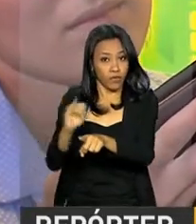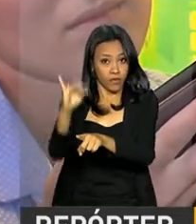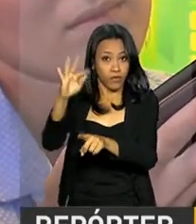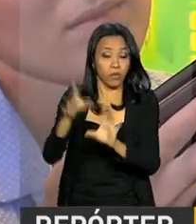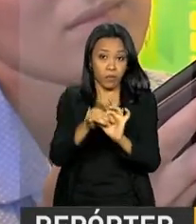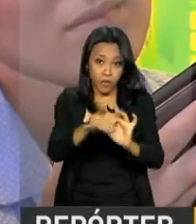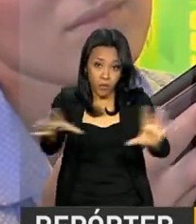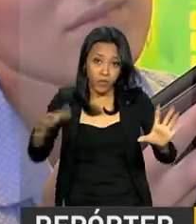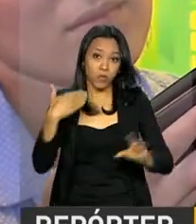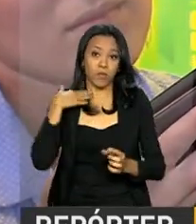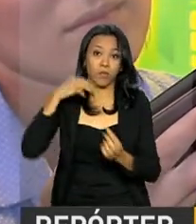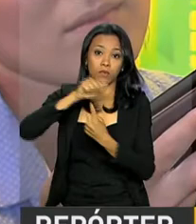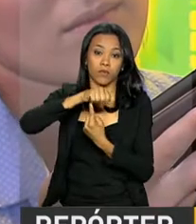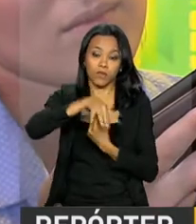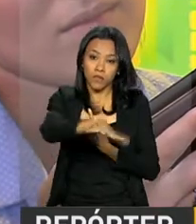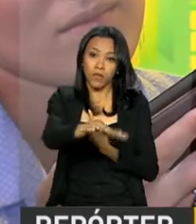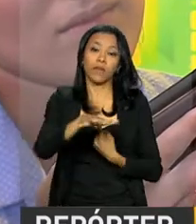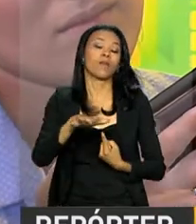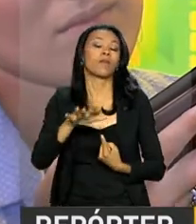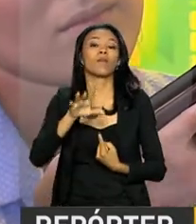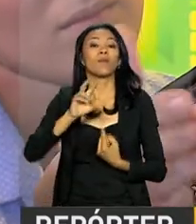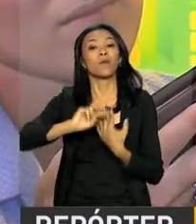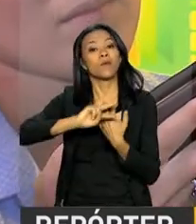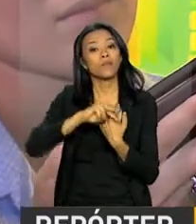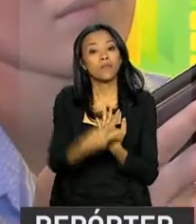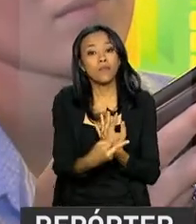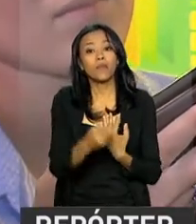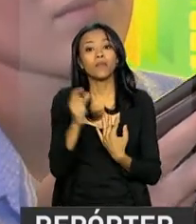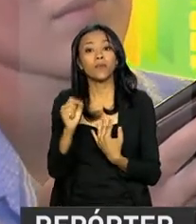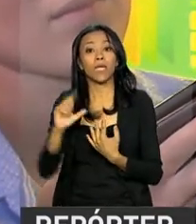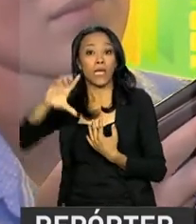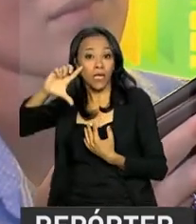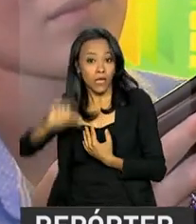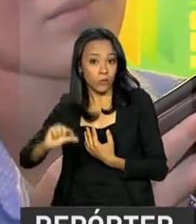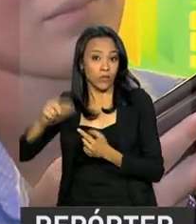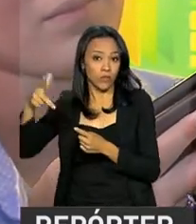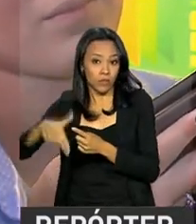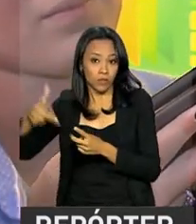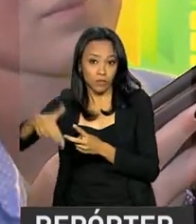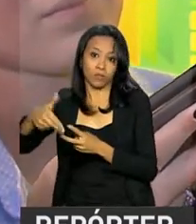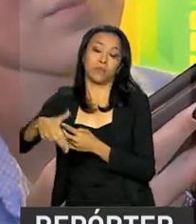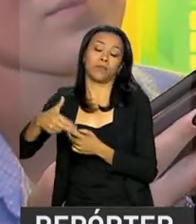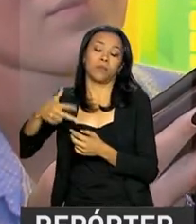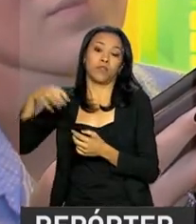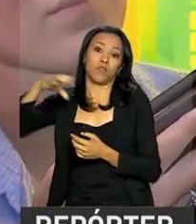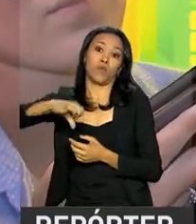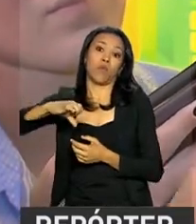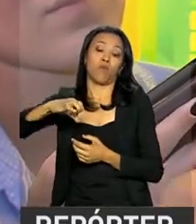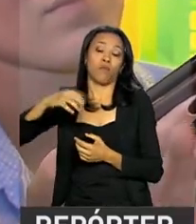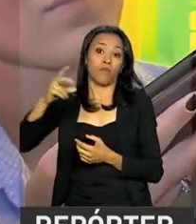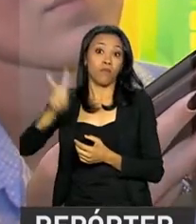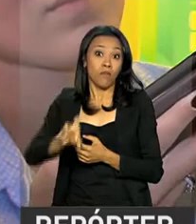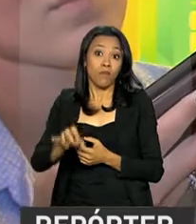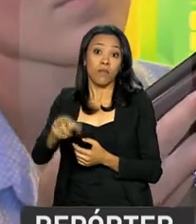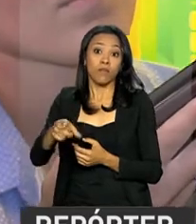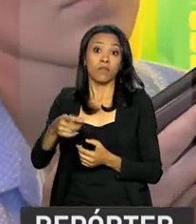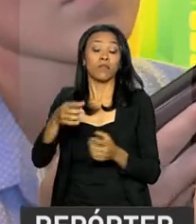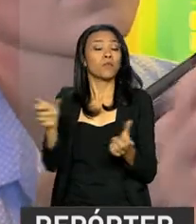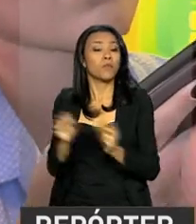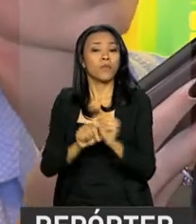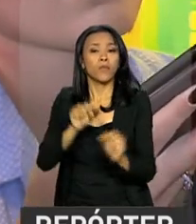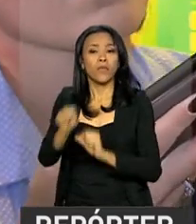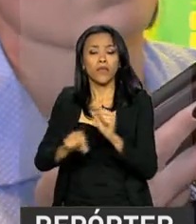central como conseqüência fazer o corte é da taxa selic tudo isto é muito positivo